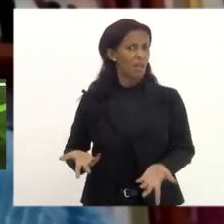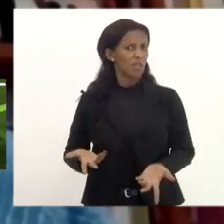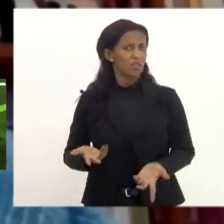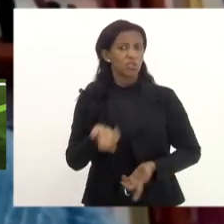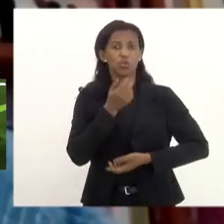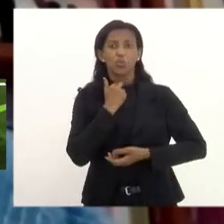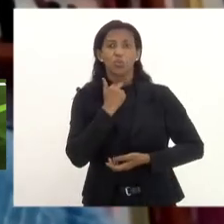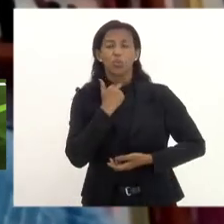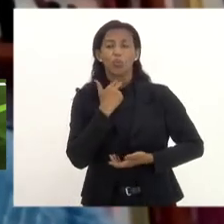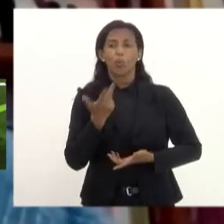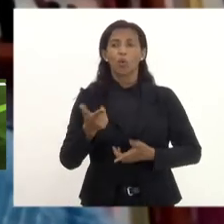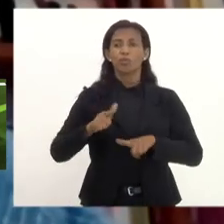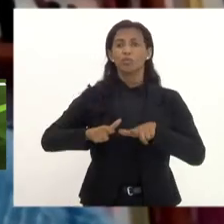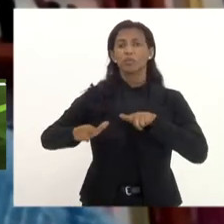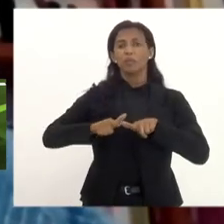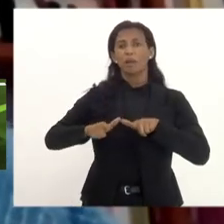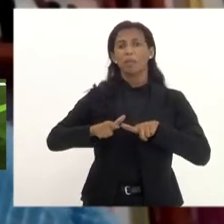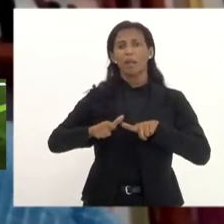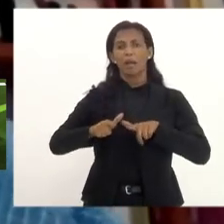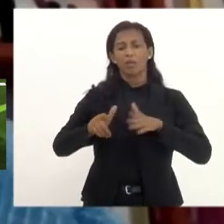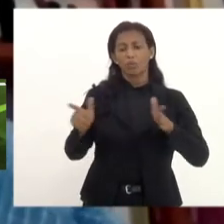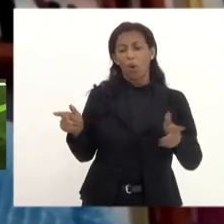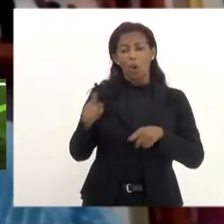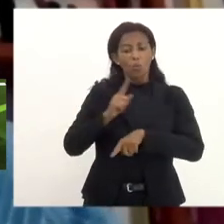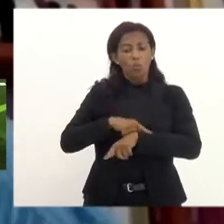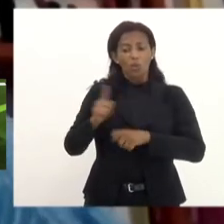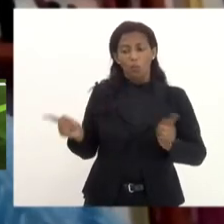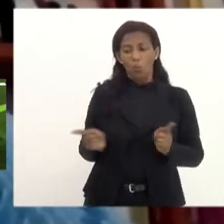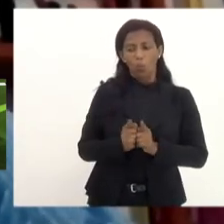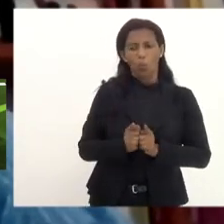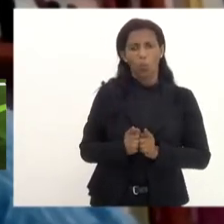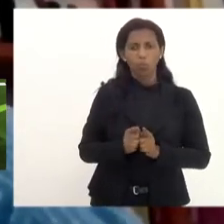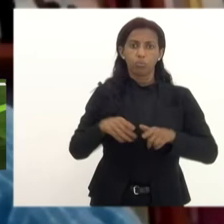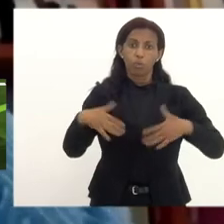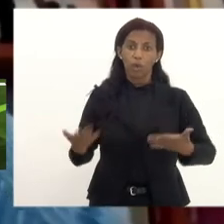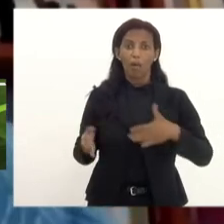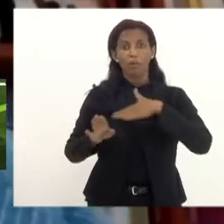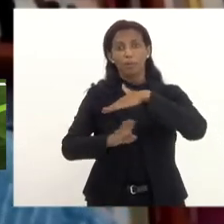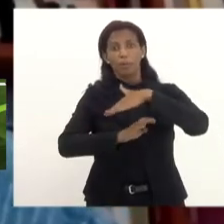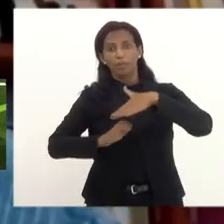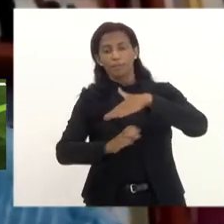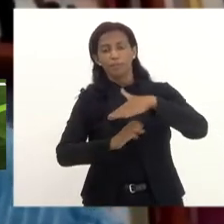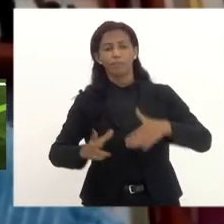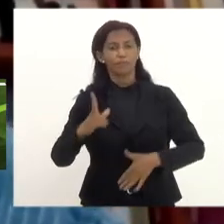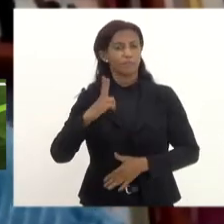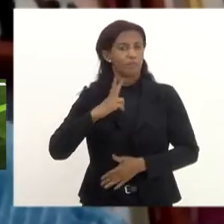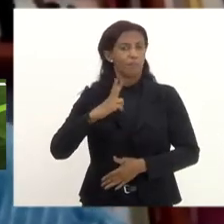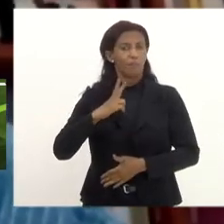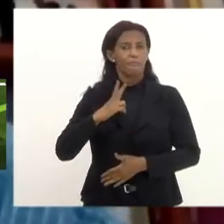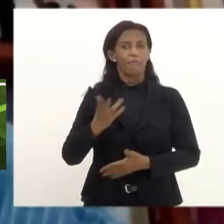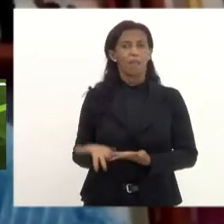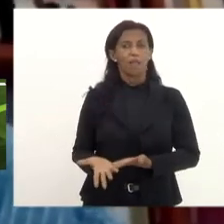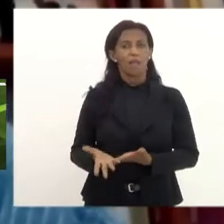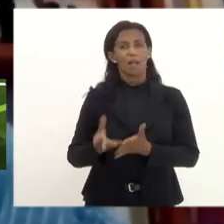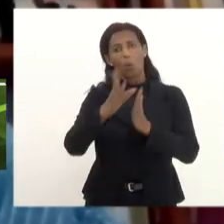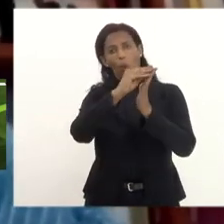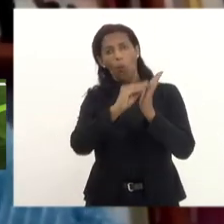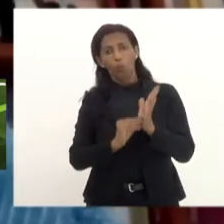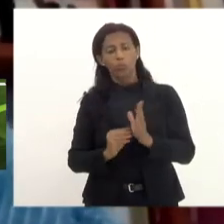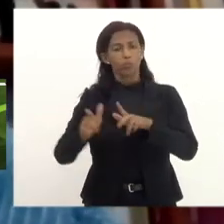não pode trabalhar ela só a curto prazo. É claro que para a empresa privada, né, ela não vai querer que tenha conteúdo